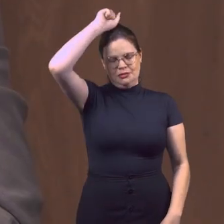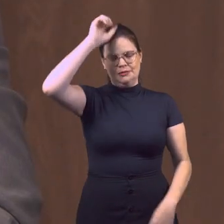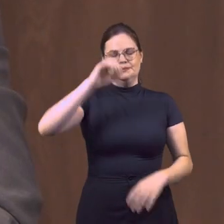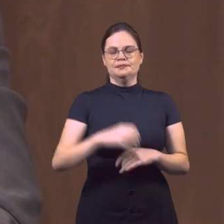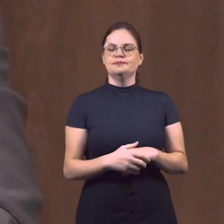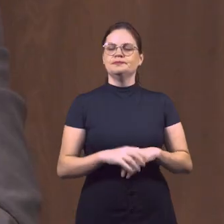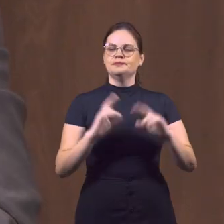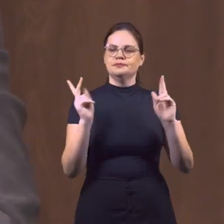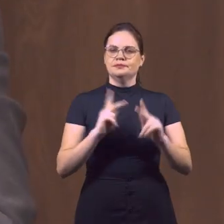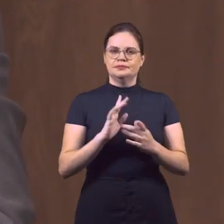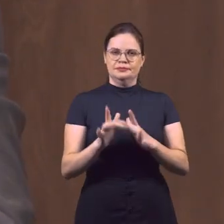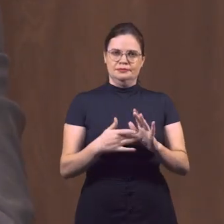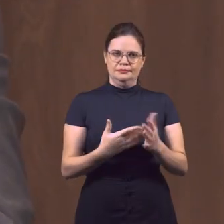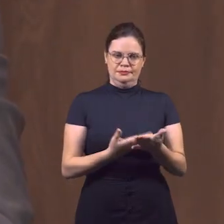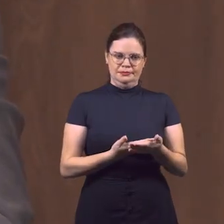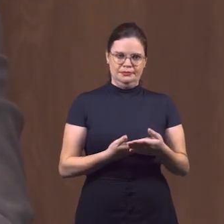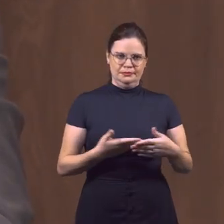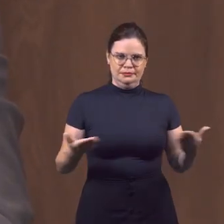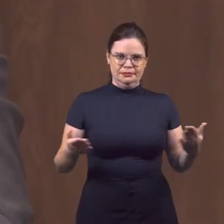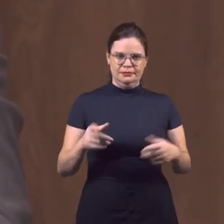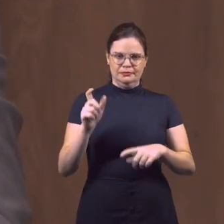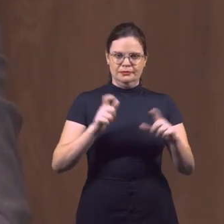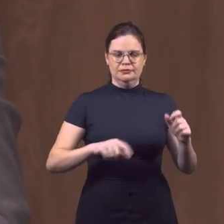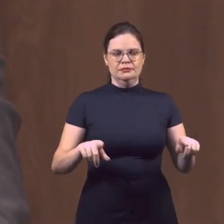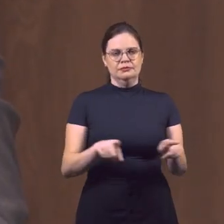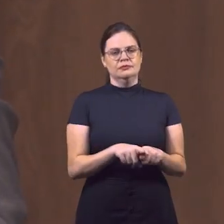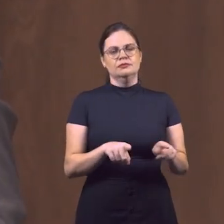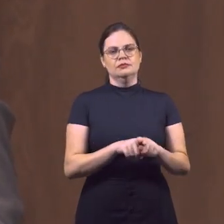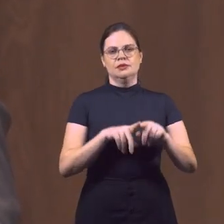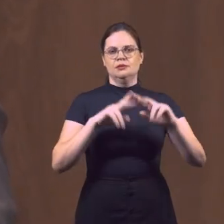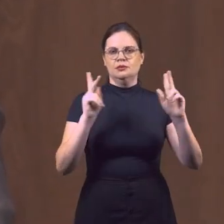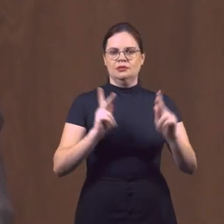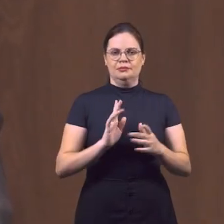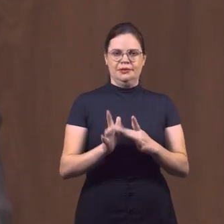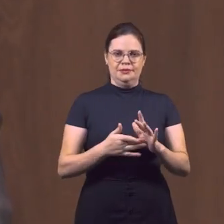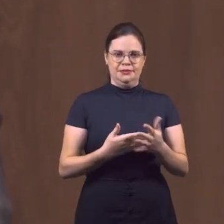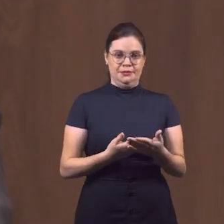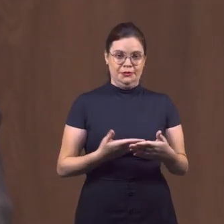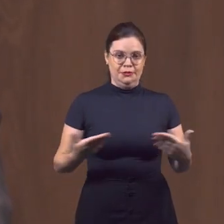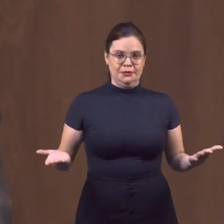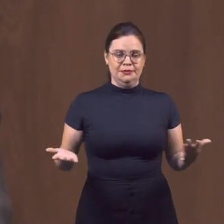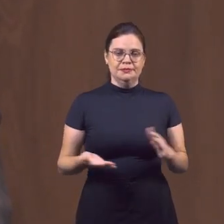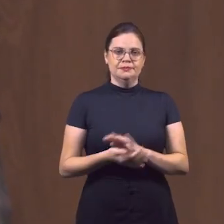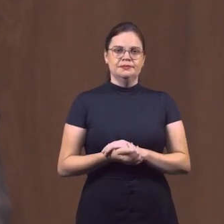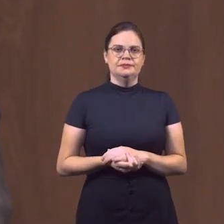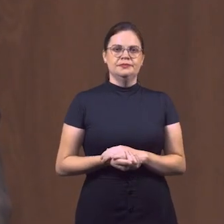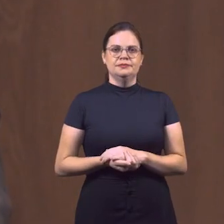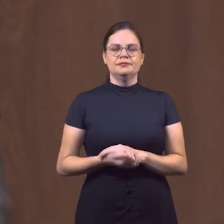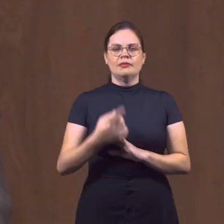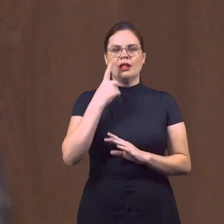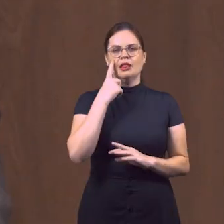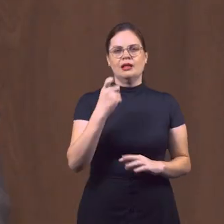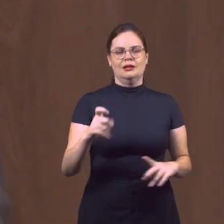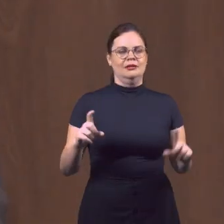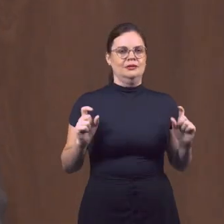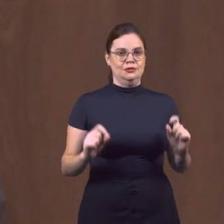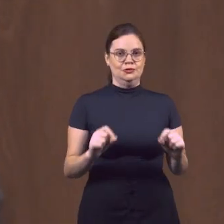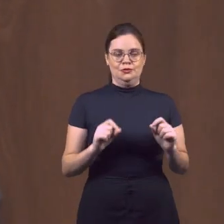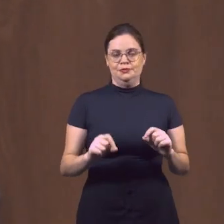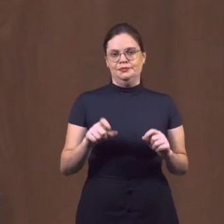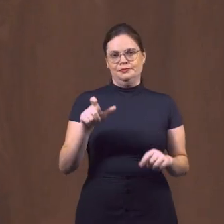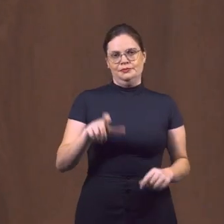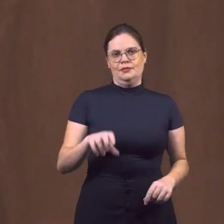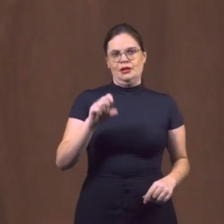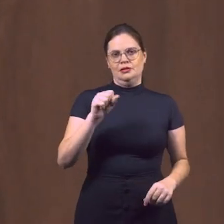todos que estão participando conosco. É interessante que Sarai, que teve o nome mudado